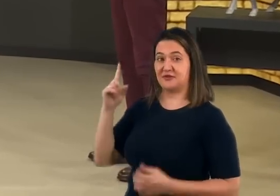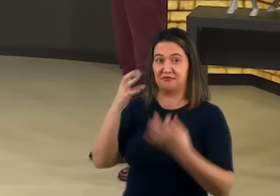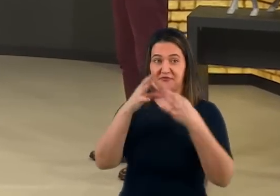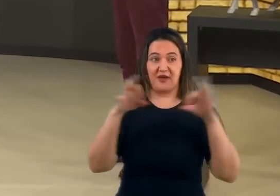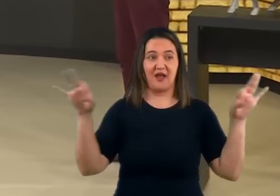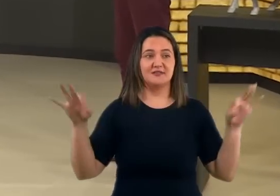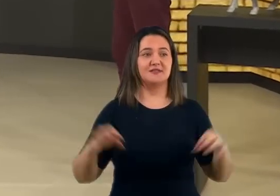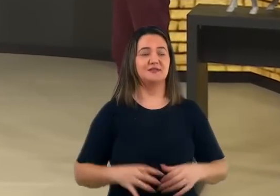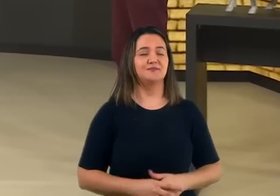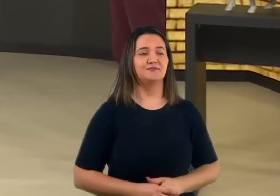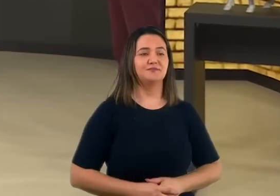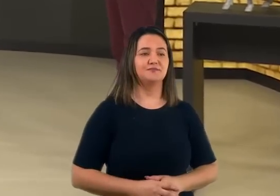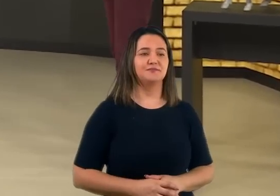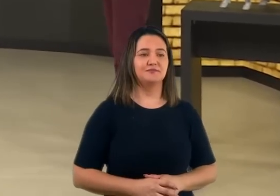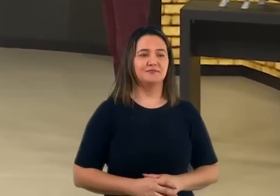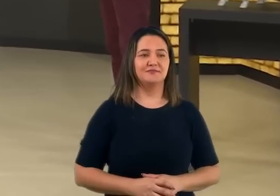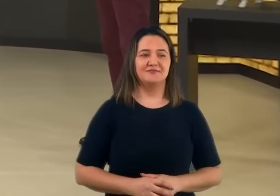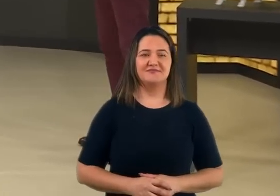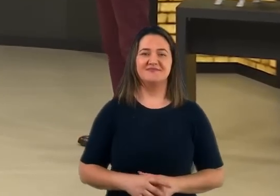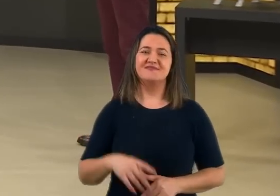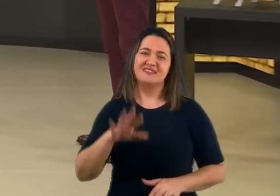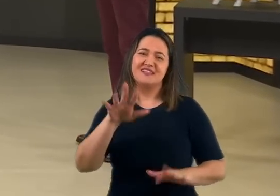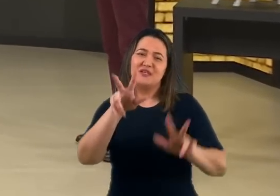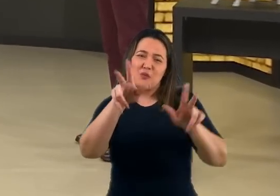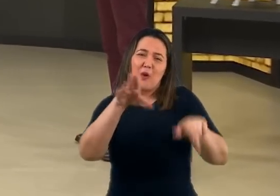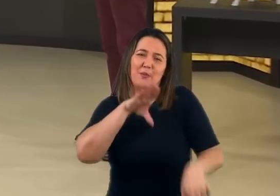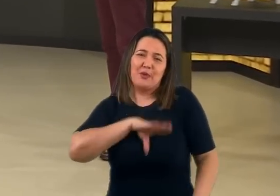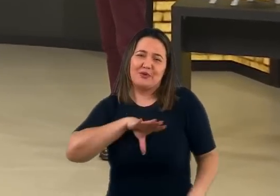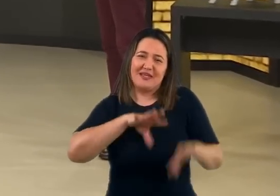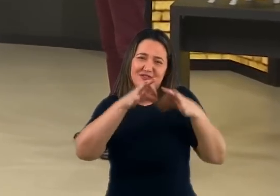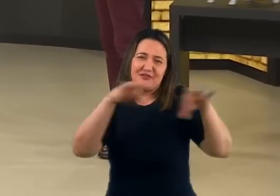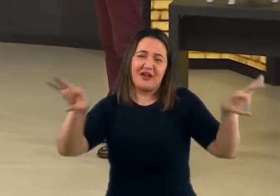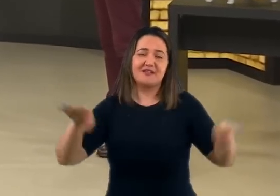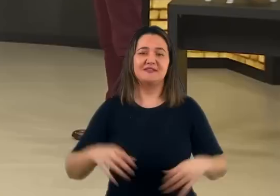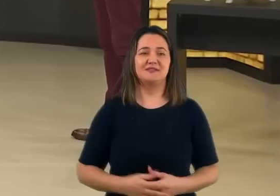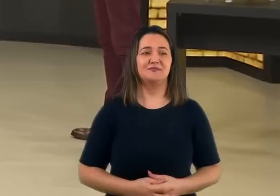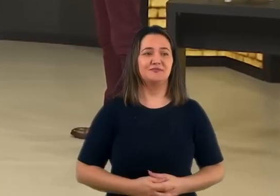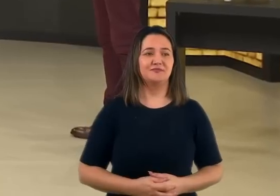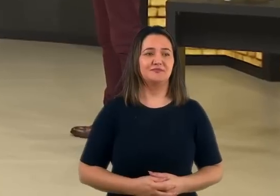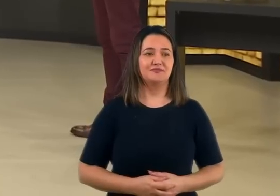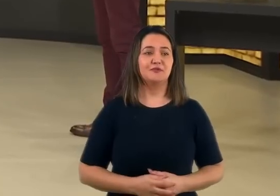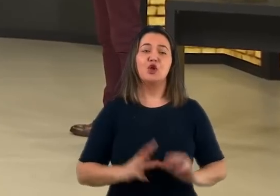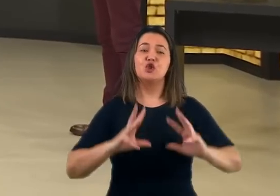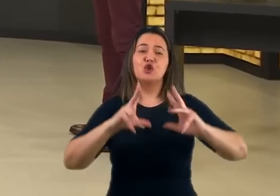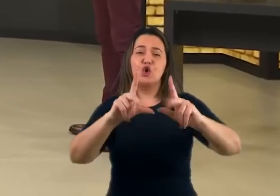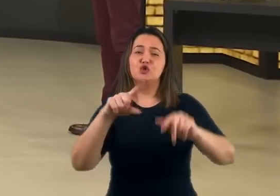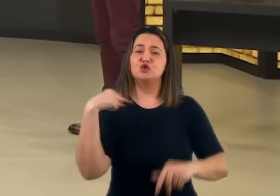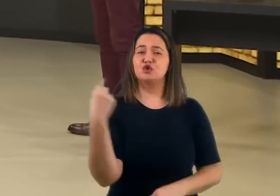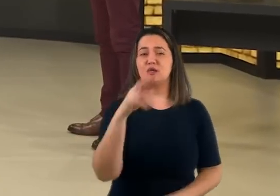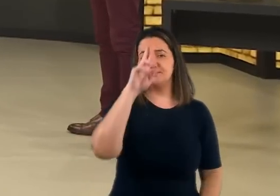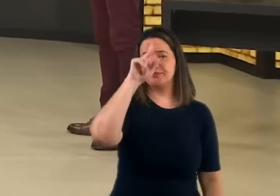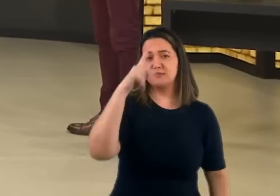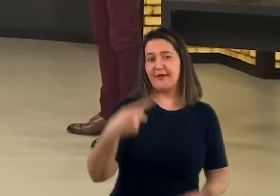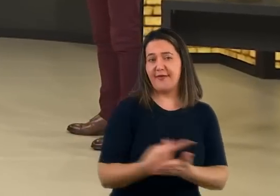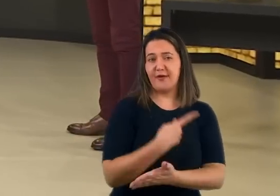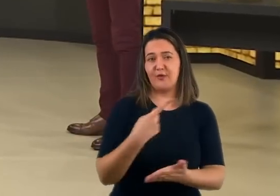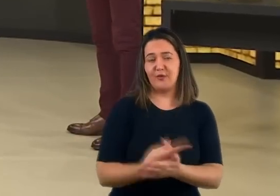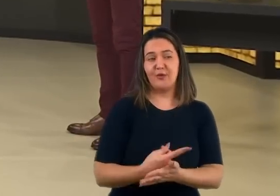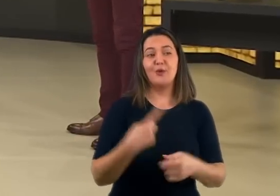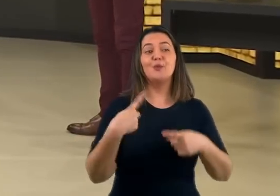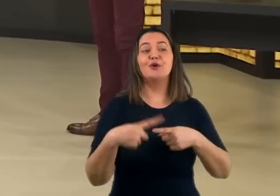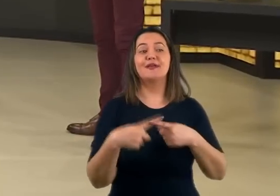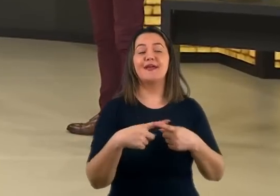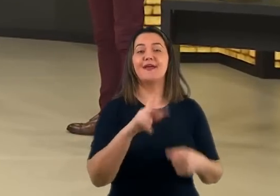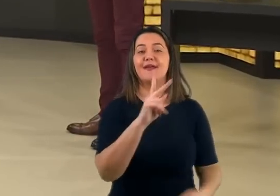Bíblia cometeu. É como se alguém escrevesse assim num texto: todos cometemos erros, afinal, errar